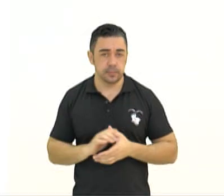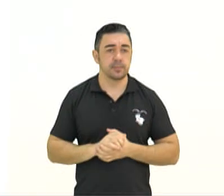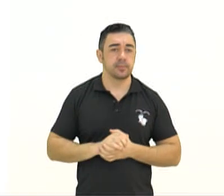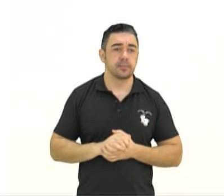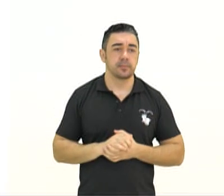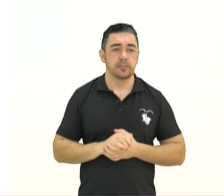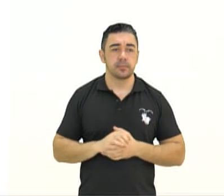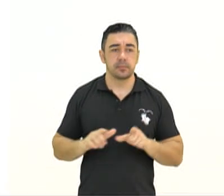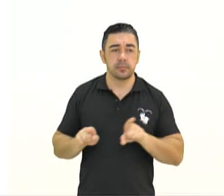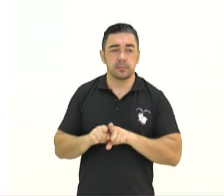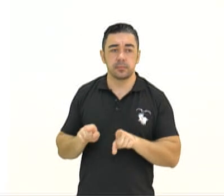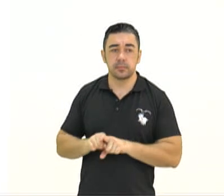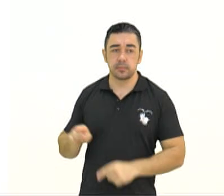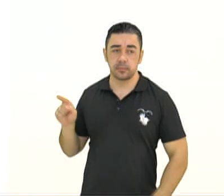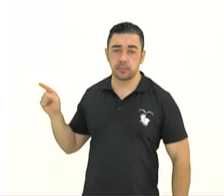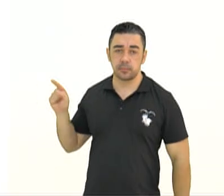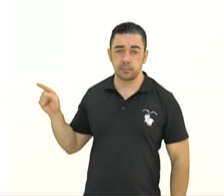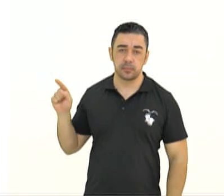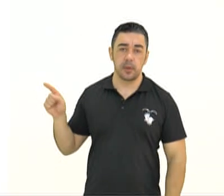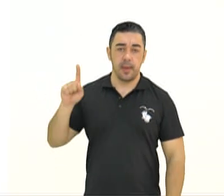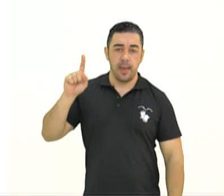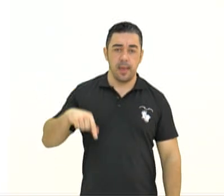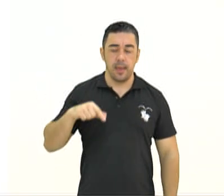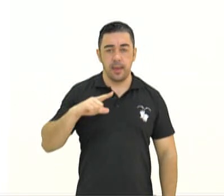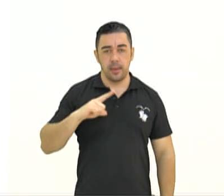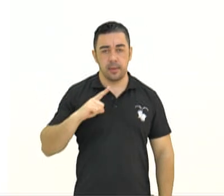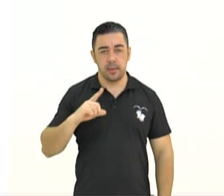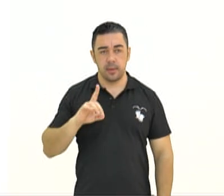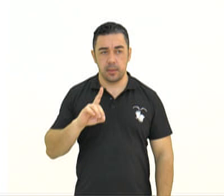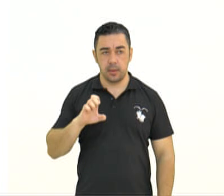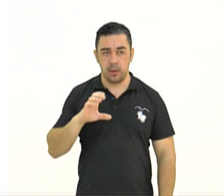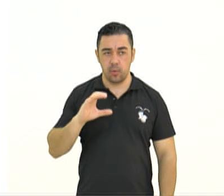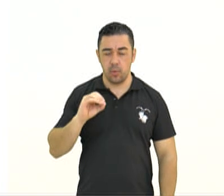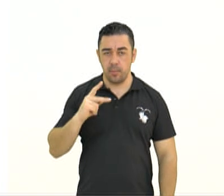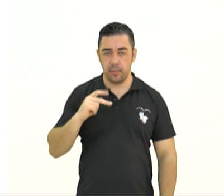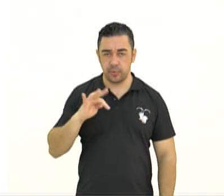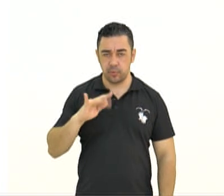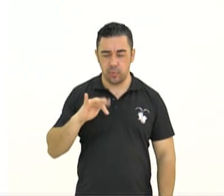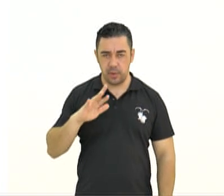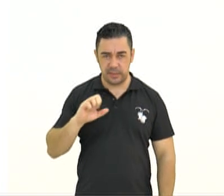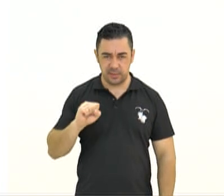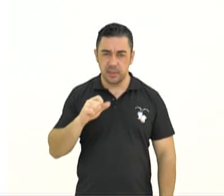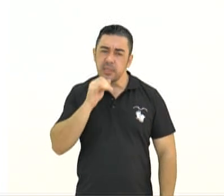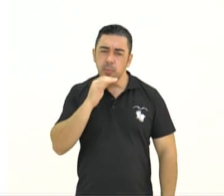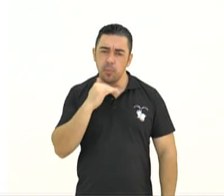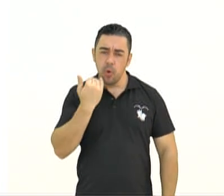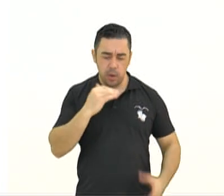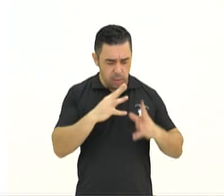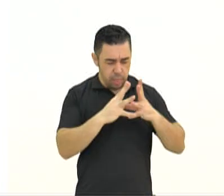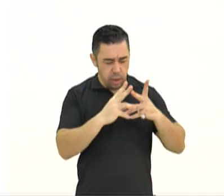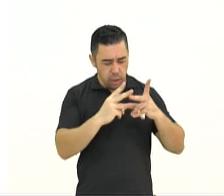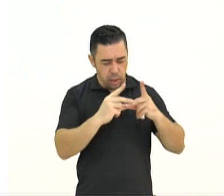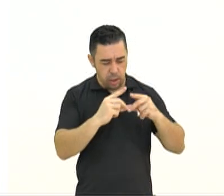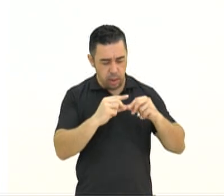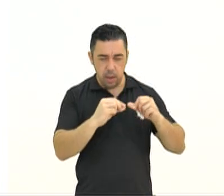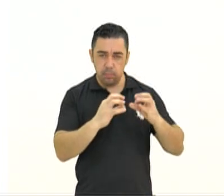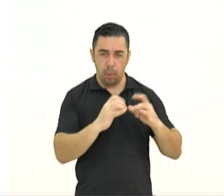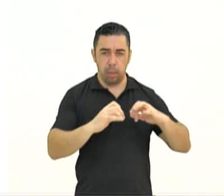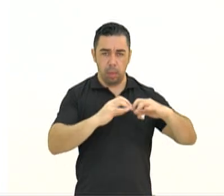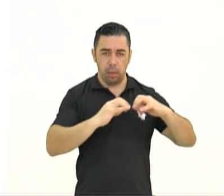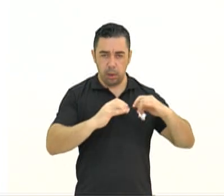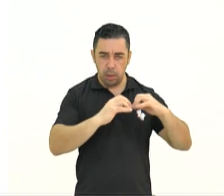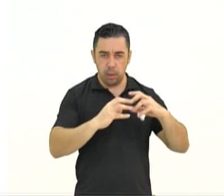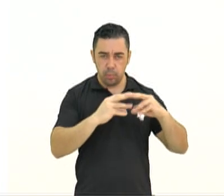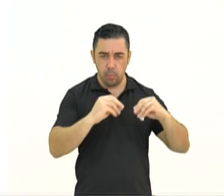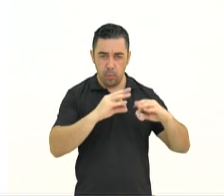para vocês ainda que, no caso dos heterótrofos, elas são ou as decompositoras, né, que são importantes para a cadeia alimentar, ou podem